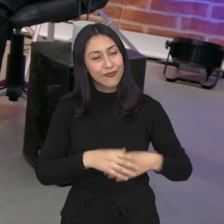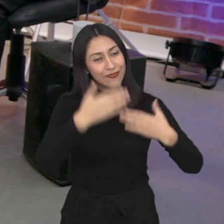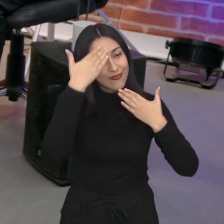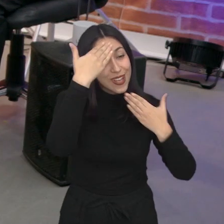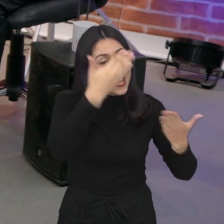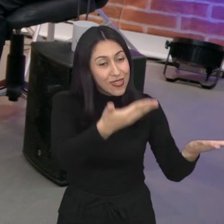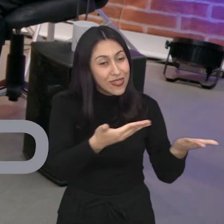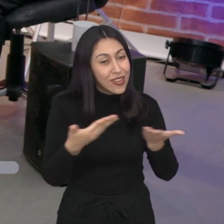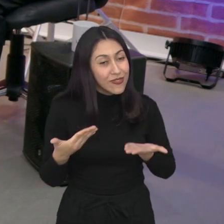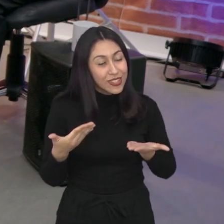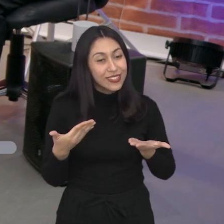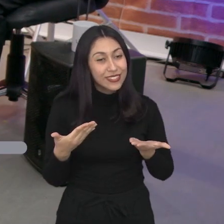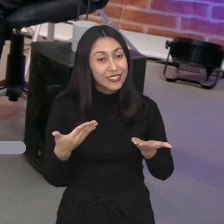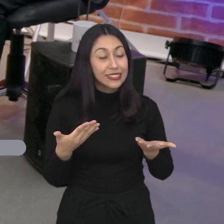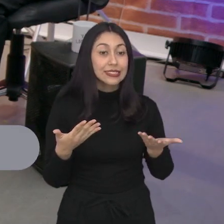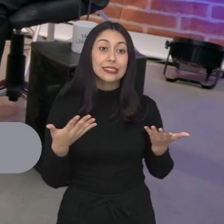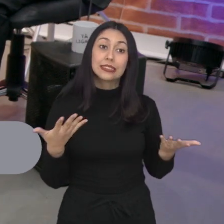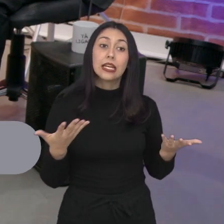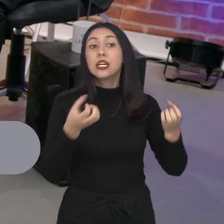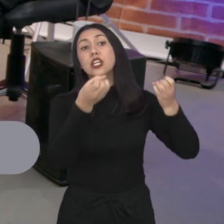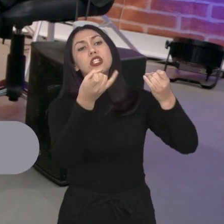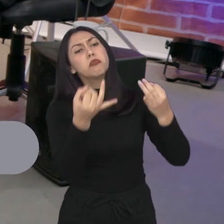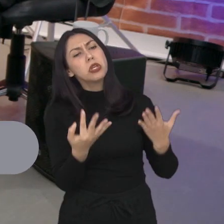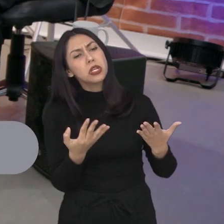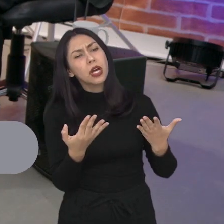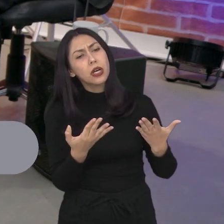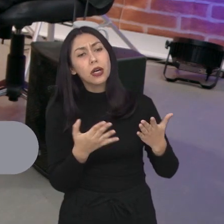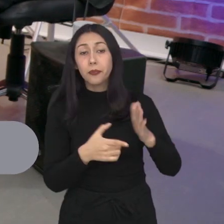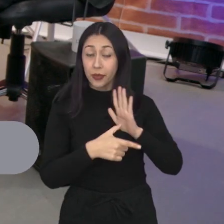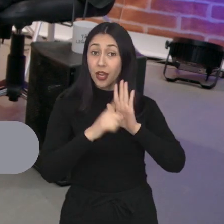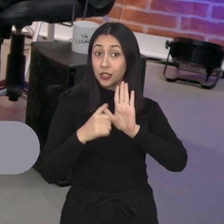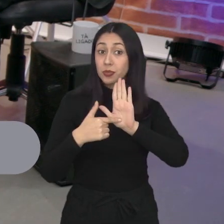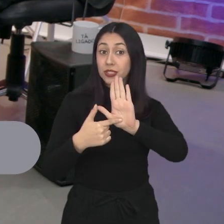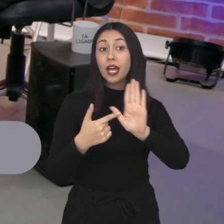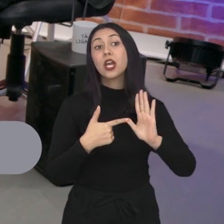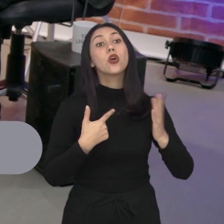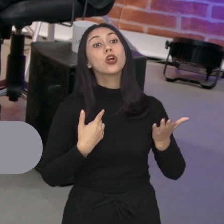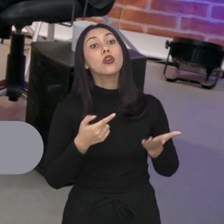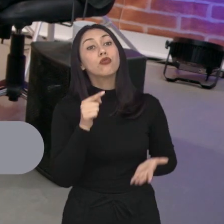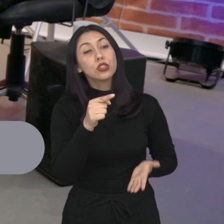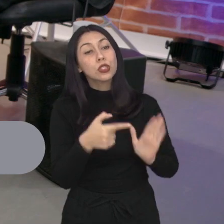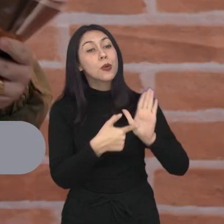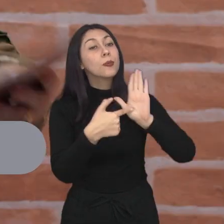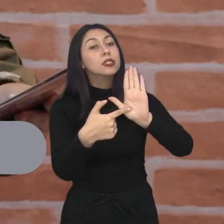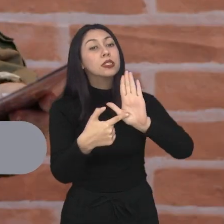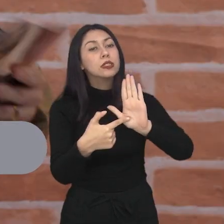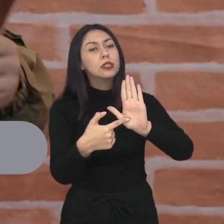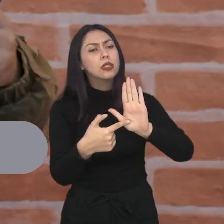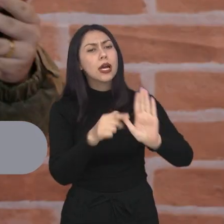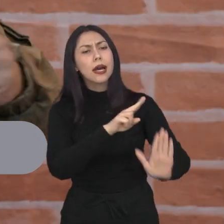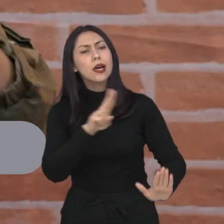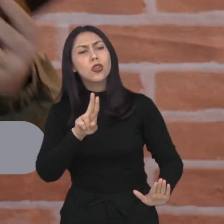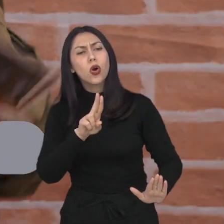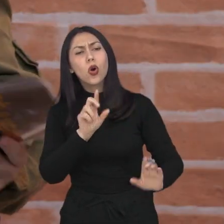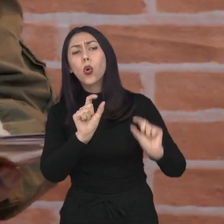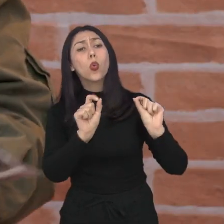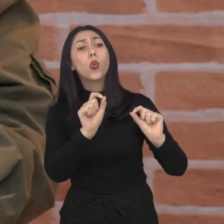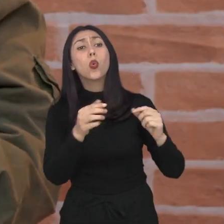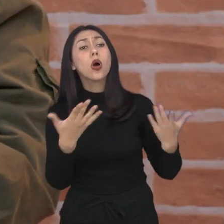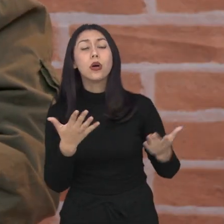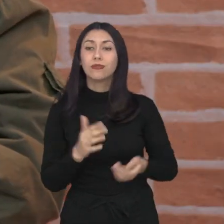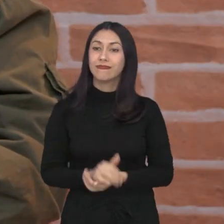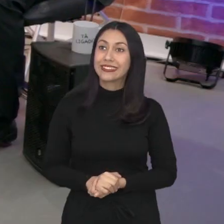por ter vindo aqui. Na verdade... Cara, explica melhor pra gente. Antes de eu apresentar o André, eu quero que ele se apresente e fale. Que papo é esse? É André seu